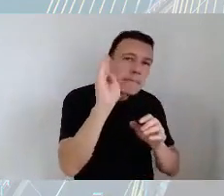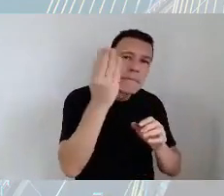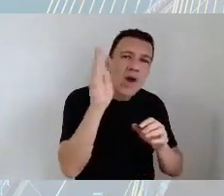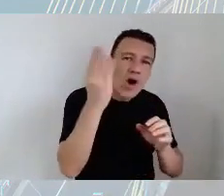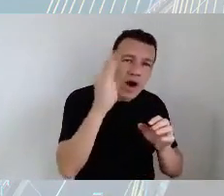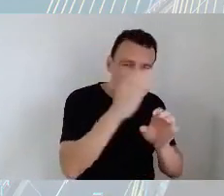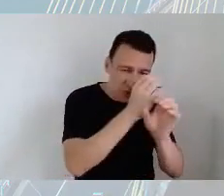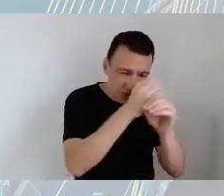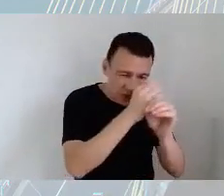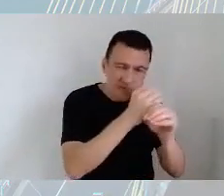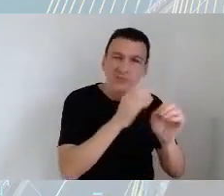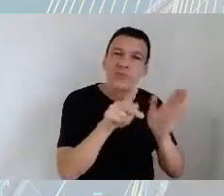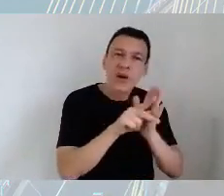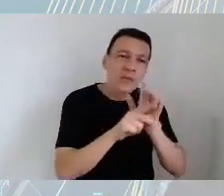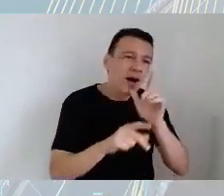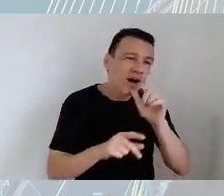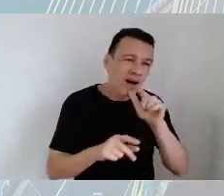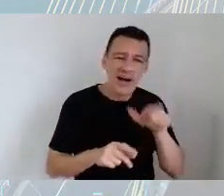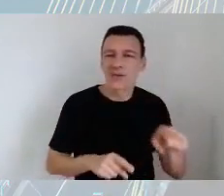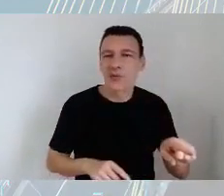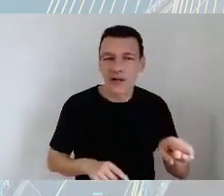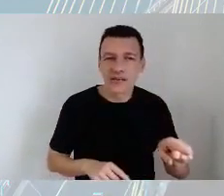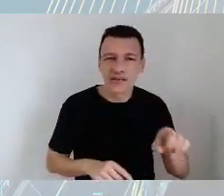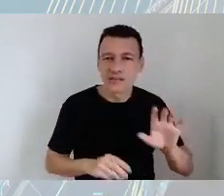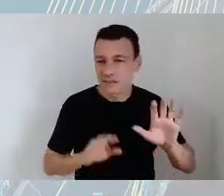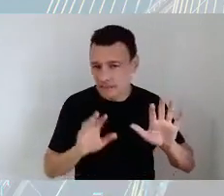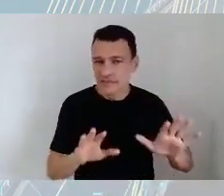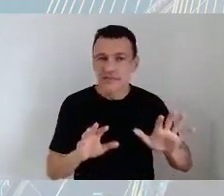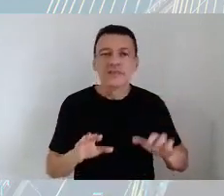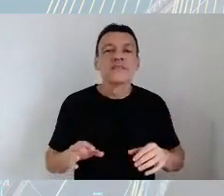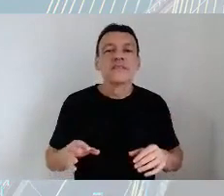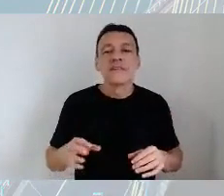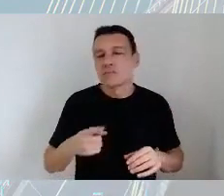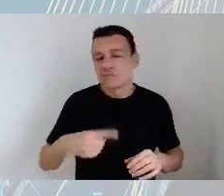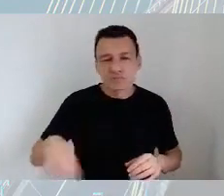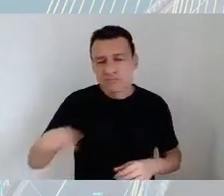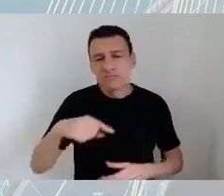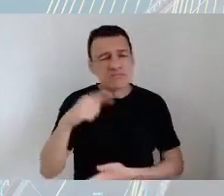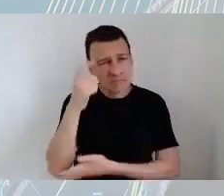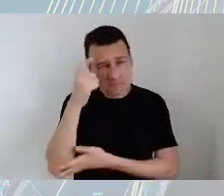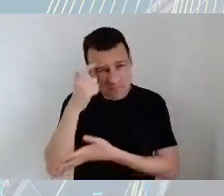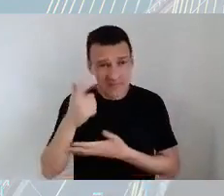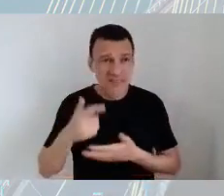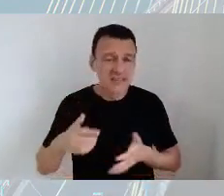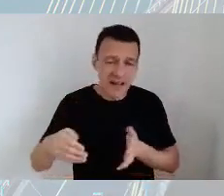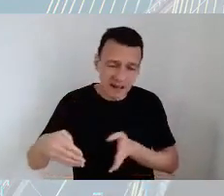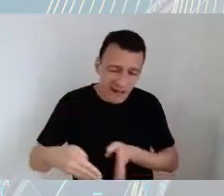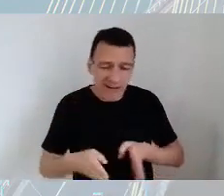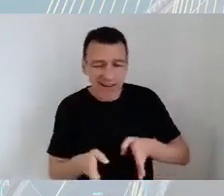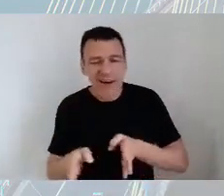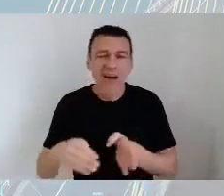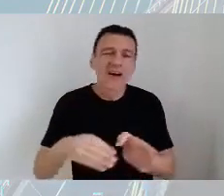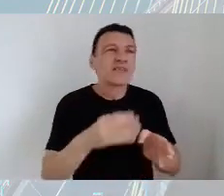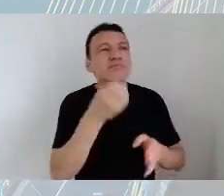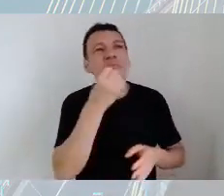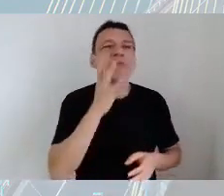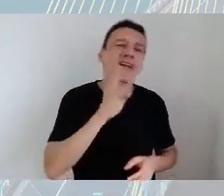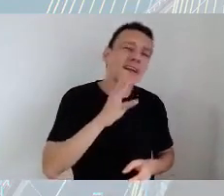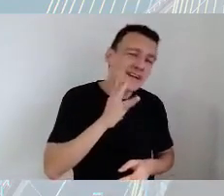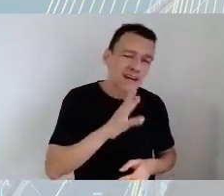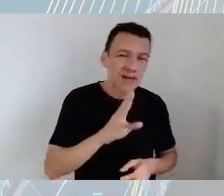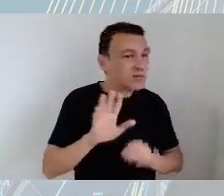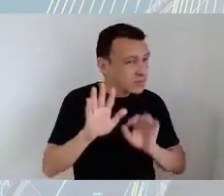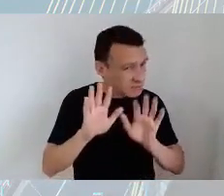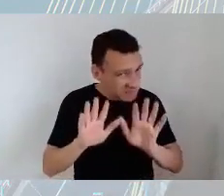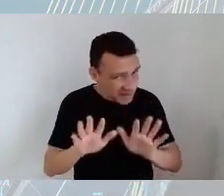a linda caminhada pela estrada de tijolos dourados. Mas a gente sabe que a vida não é essa janta, né? Não foi tão bonito assim.